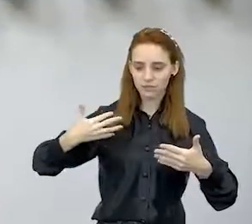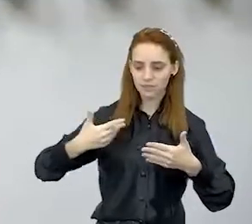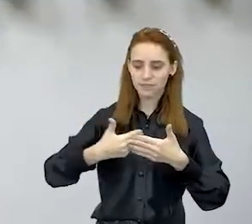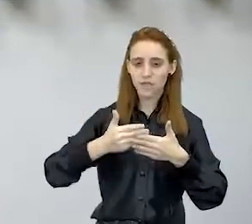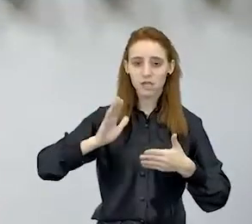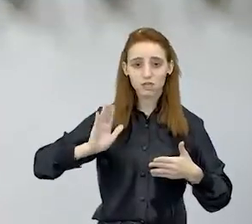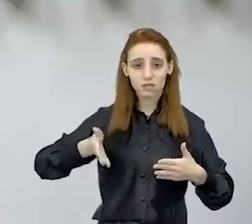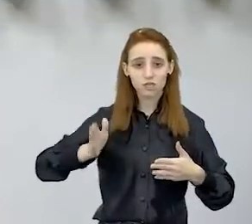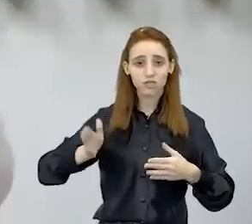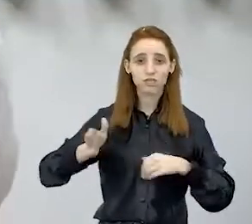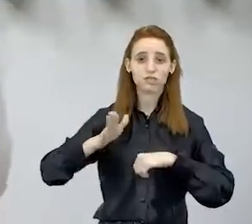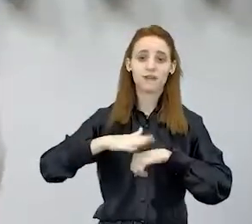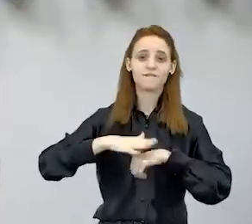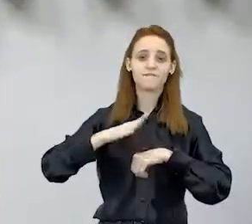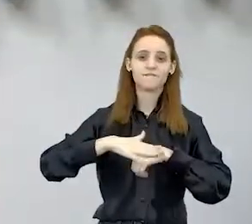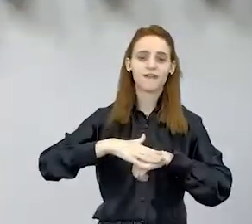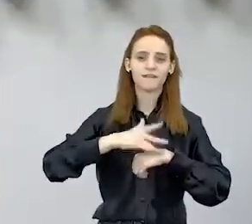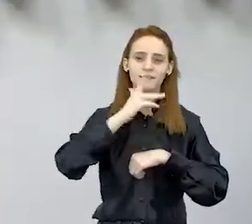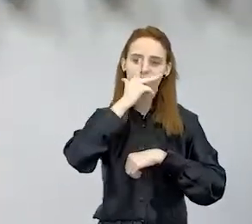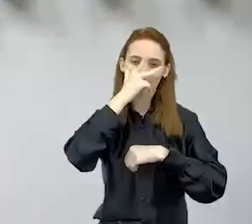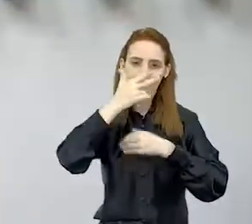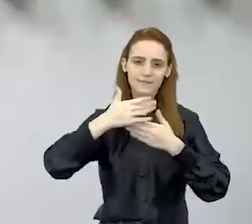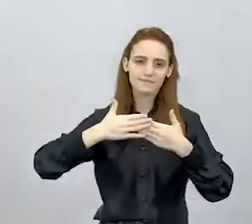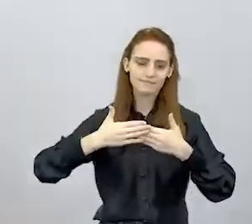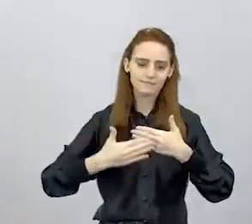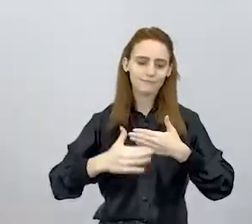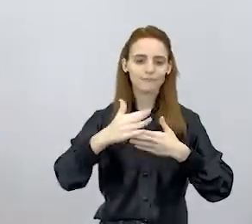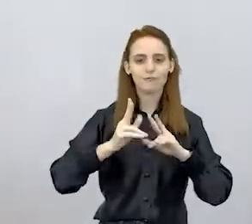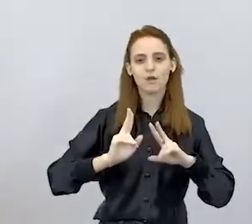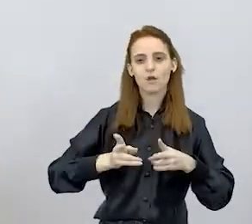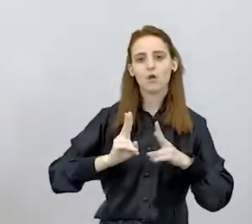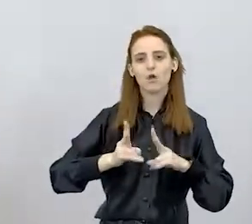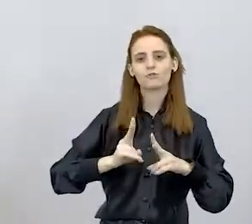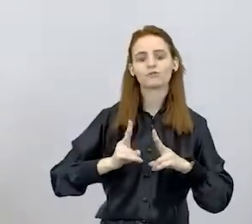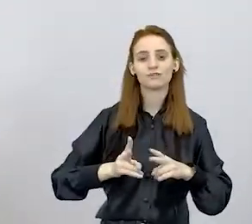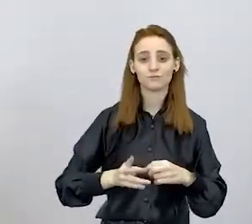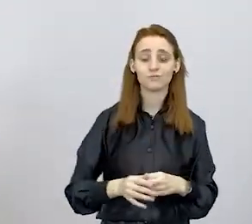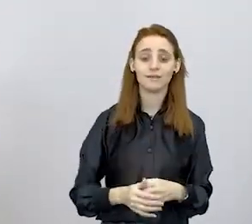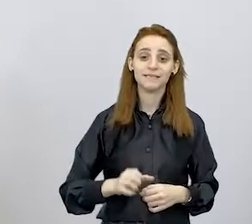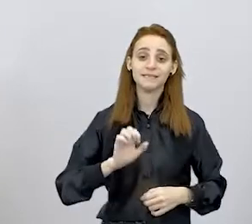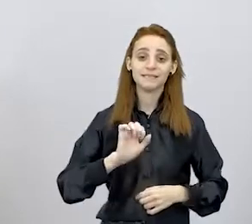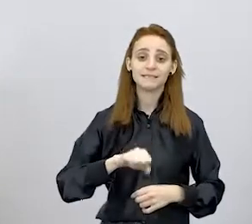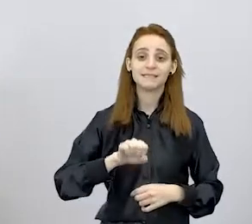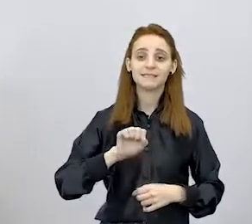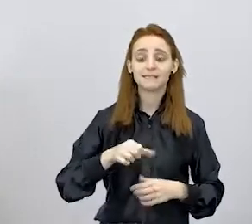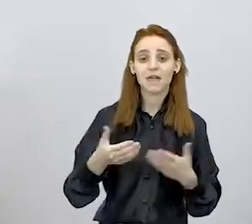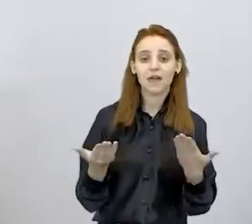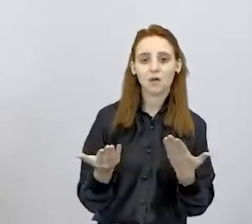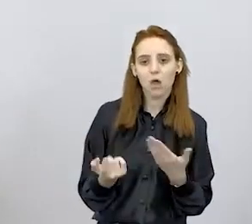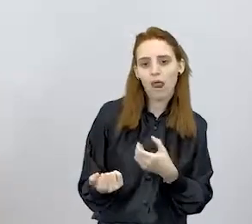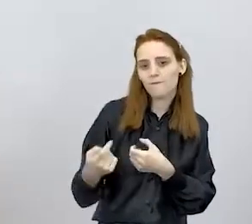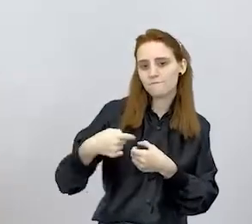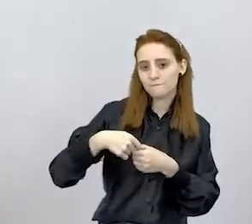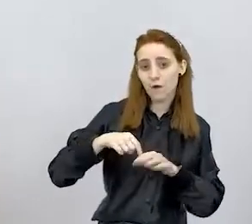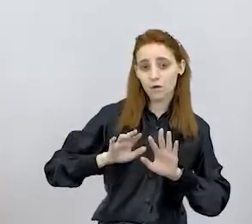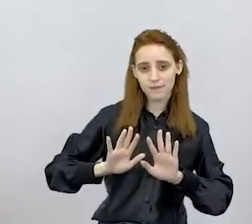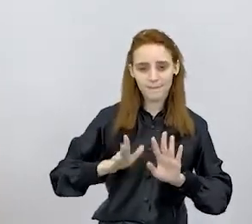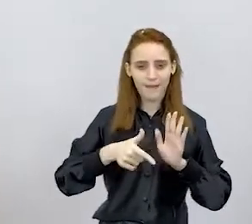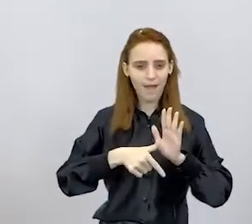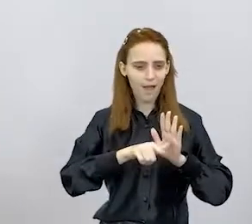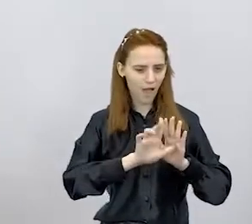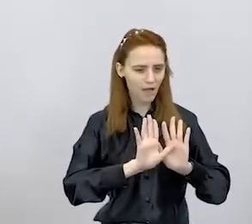agora para dar o passo à frente. Exatamente. Então, esse passo atrás, vamos lá. Antes de avançarmos um pouco,